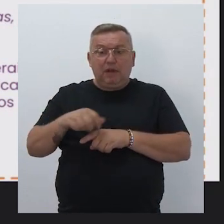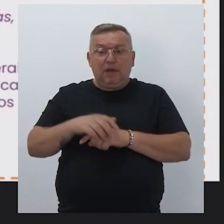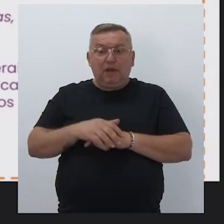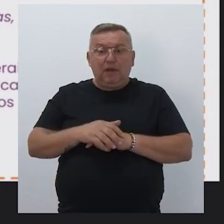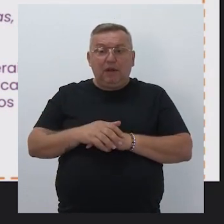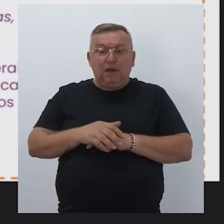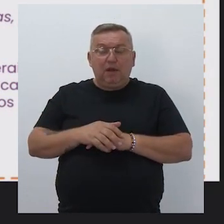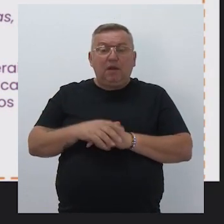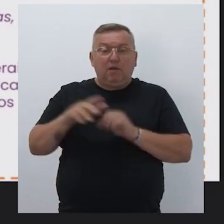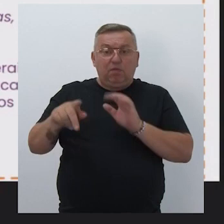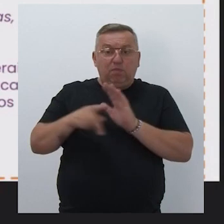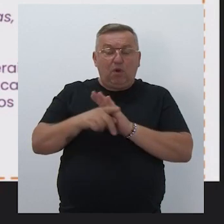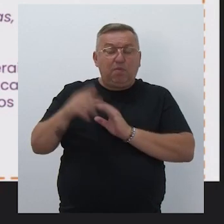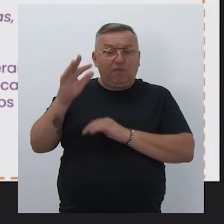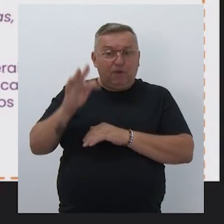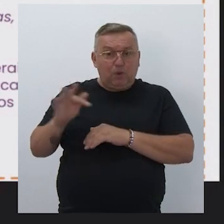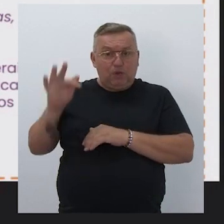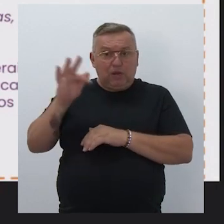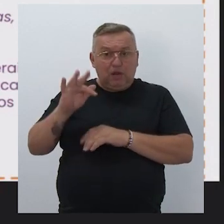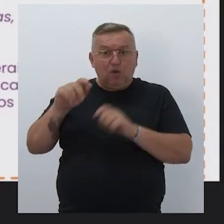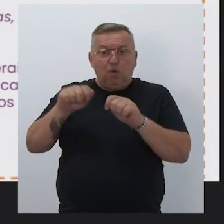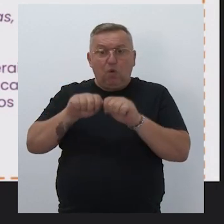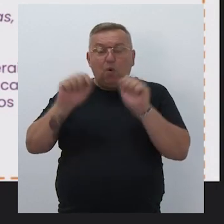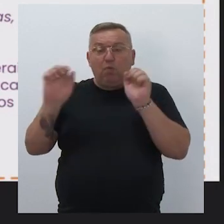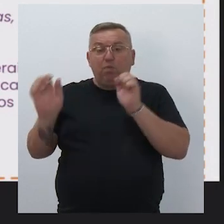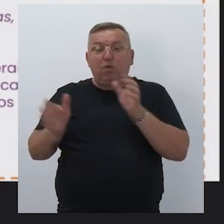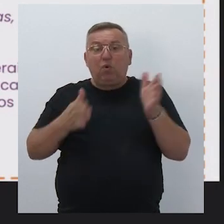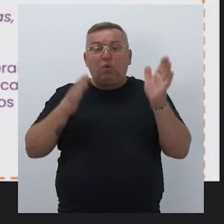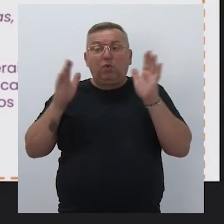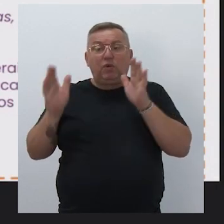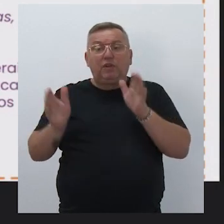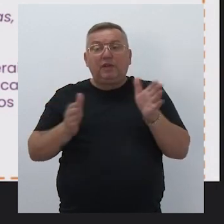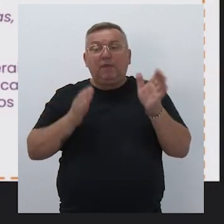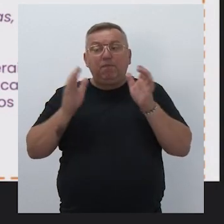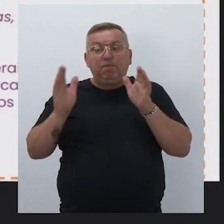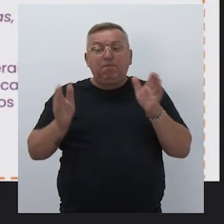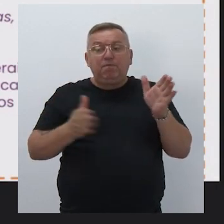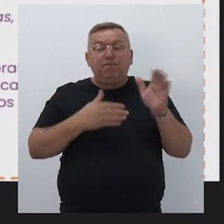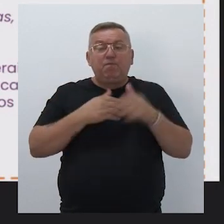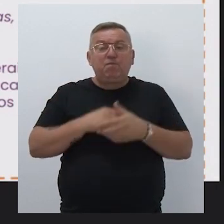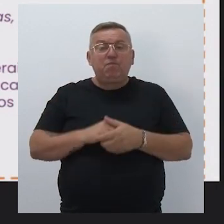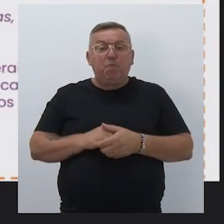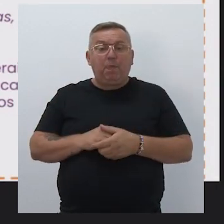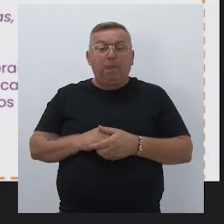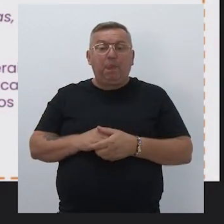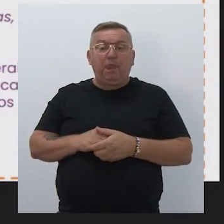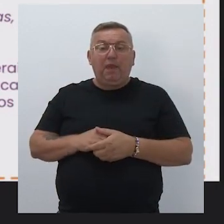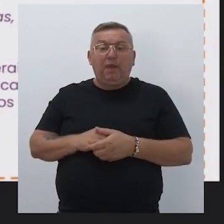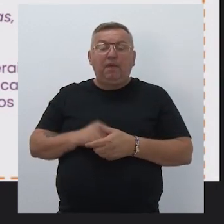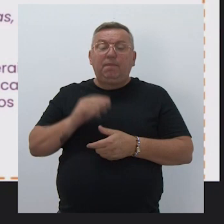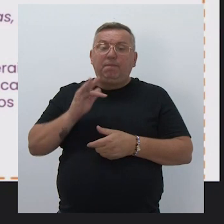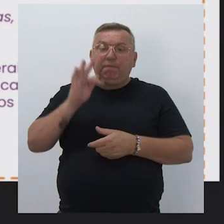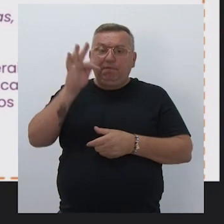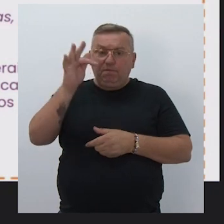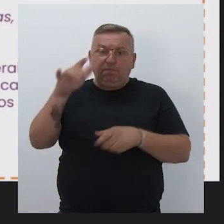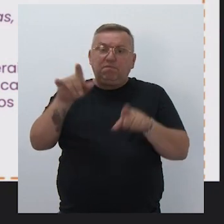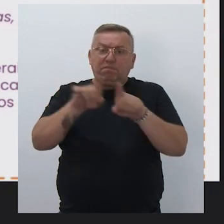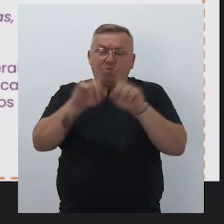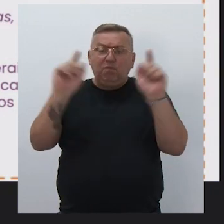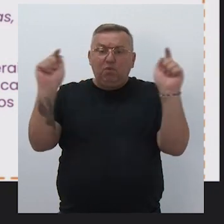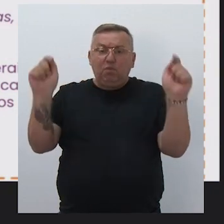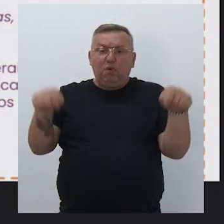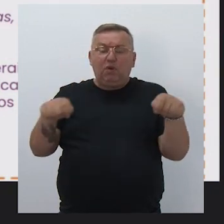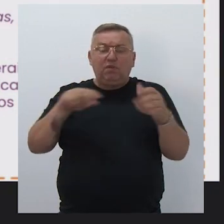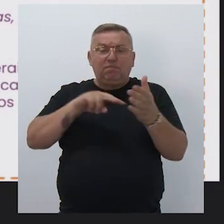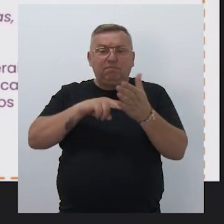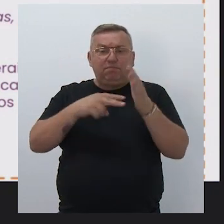que pode ser produtivo, como desenvolver uma startup, por exemplo, e futuro que pode ser um